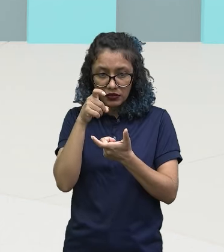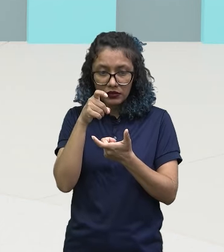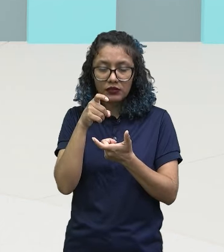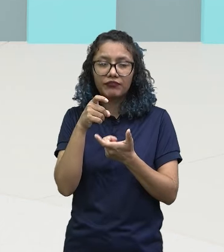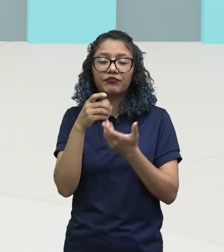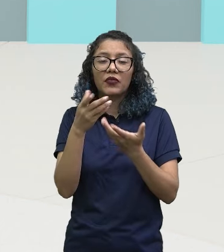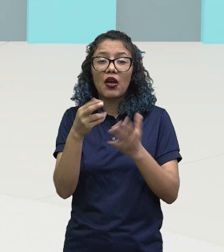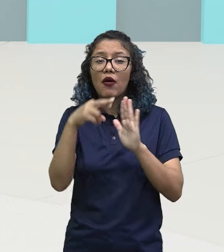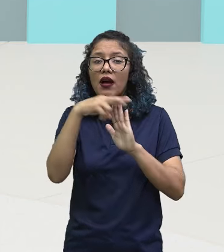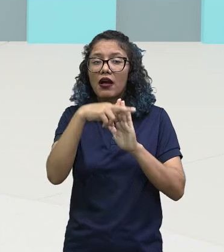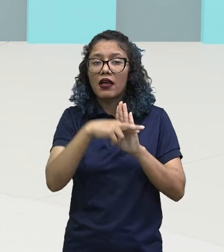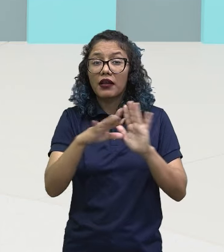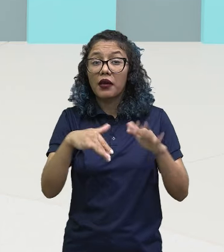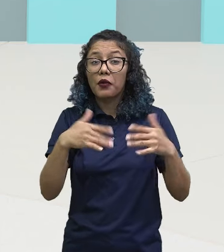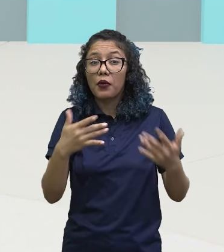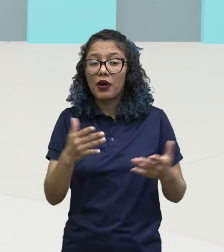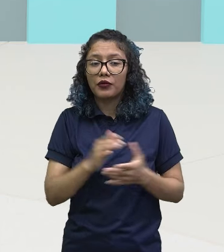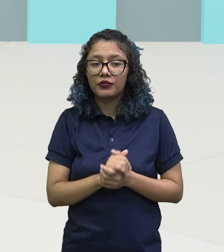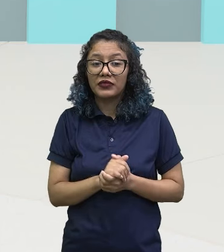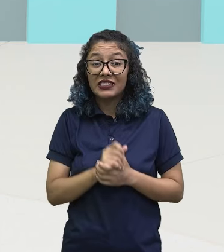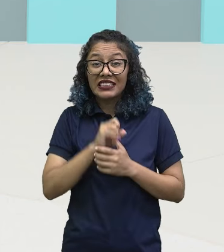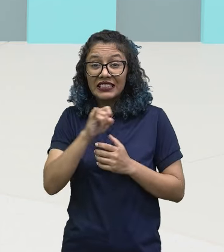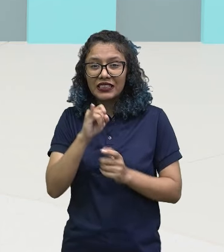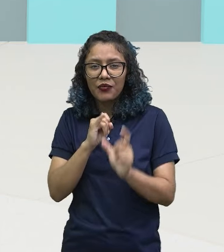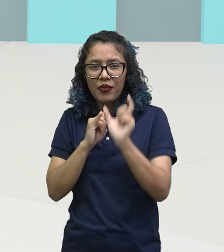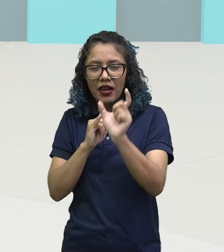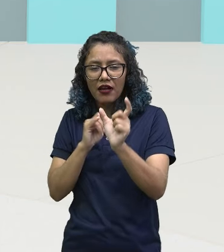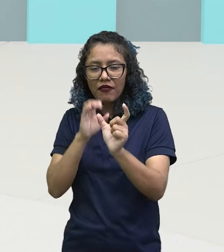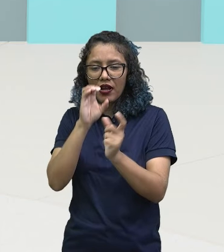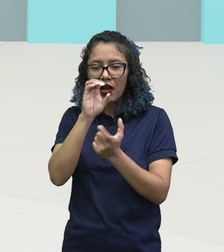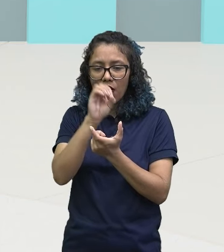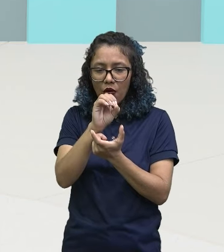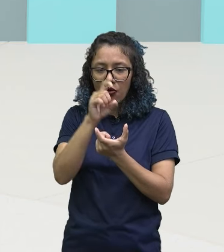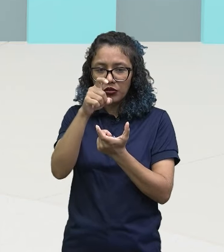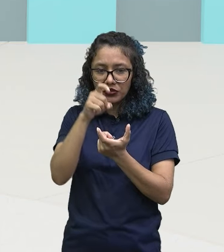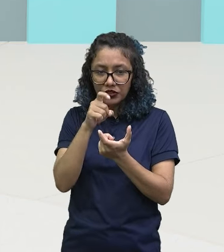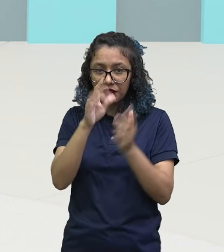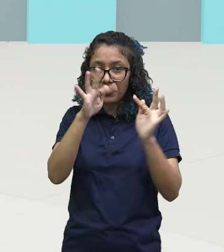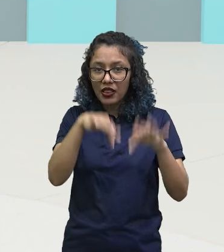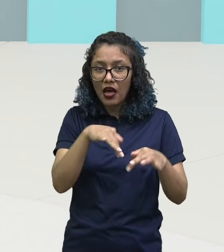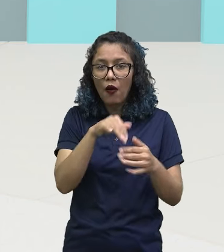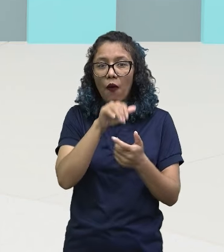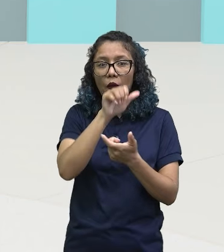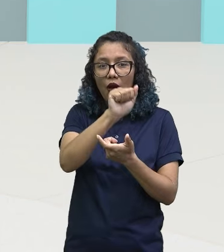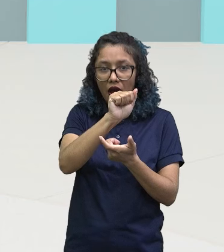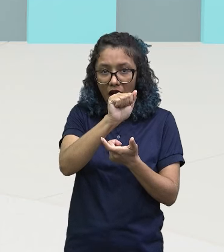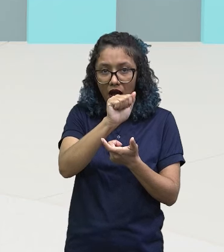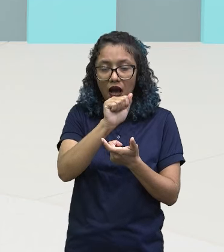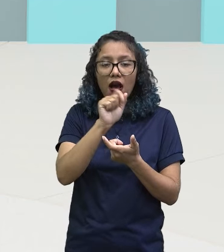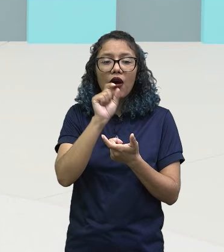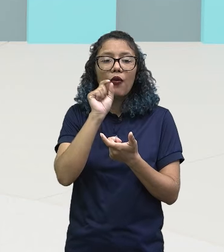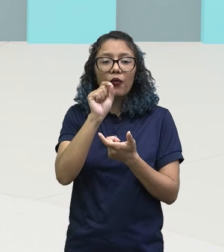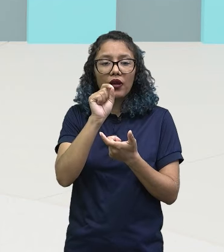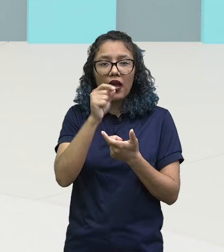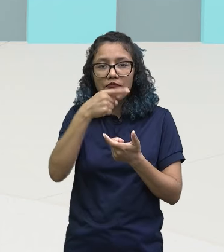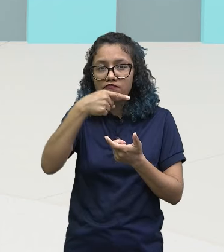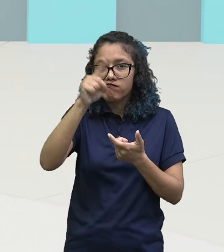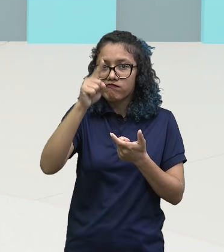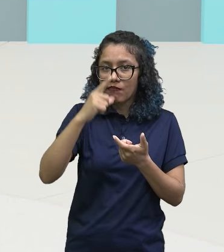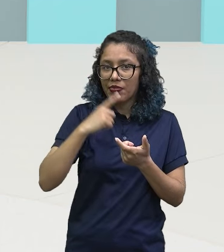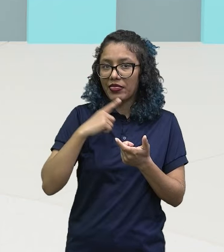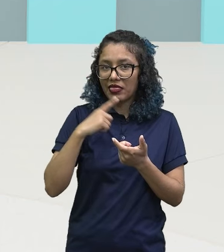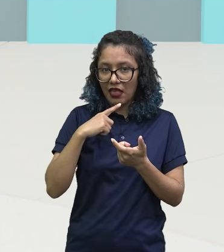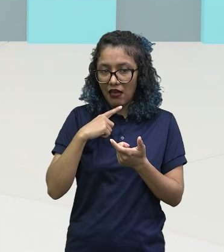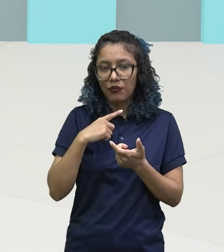regra diz, toda oxítona terminada em A recebe acento gráfico, ok? Então, por isso que há